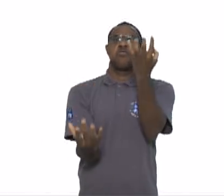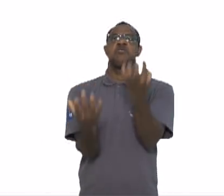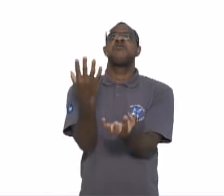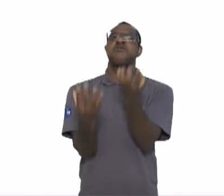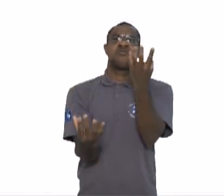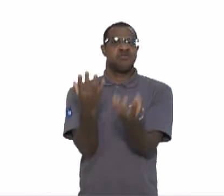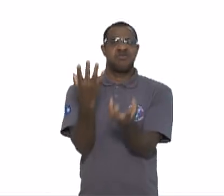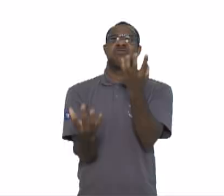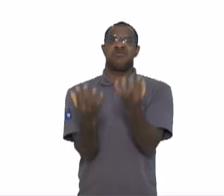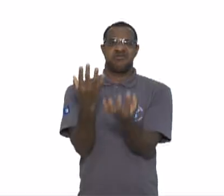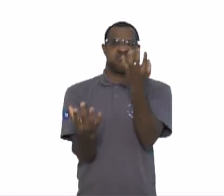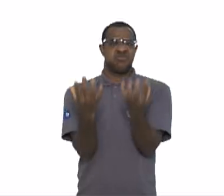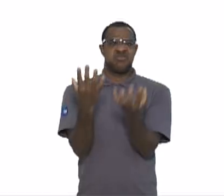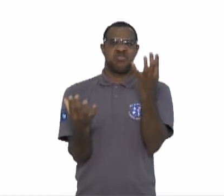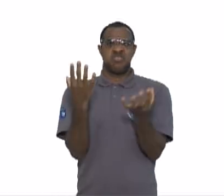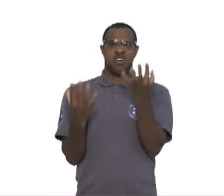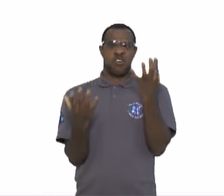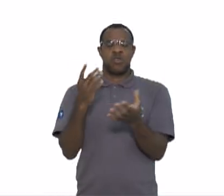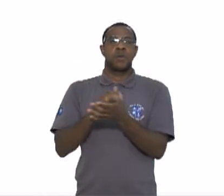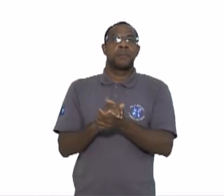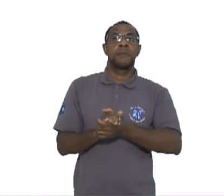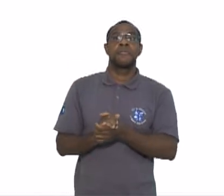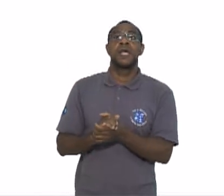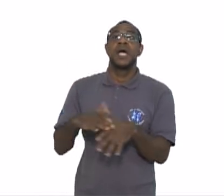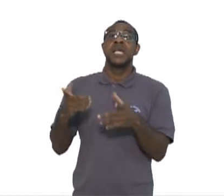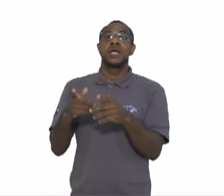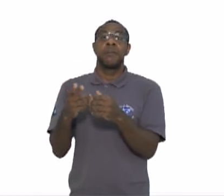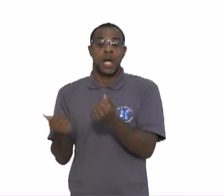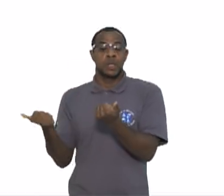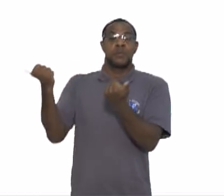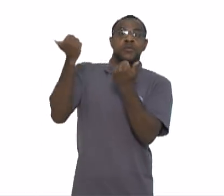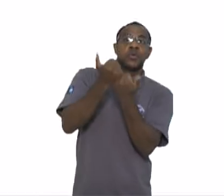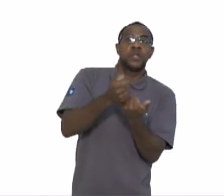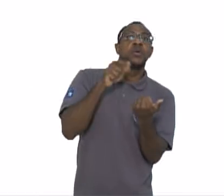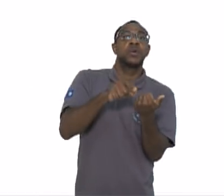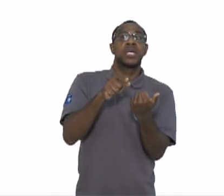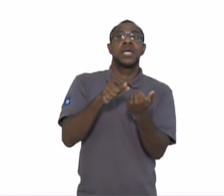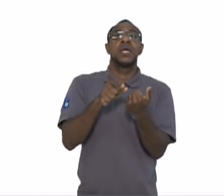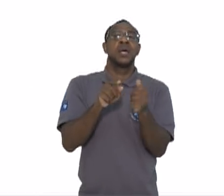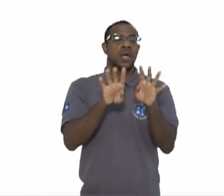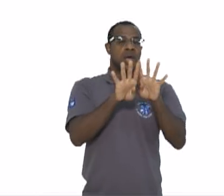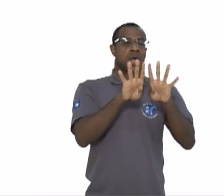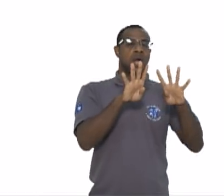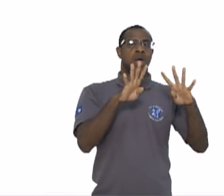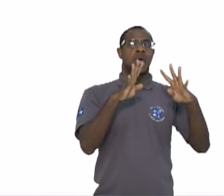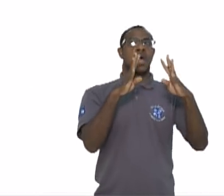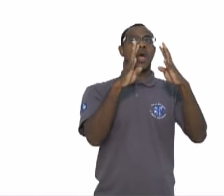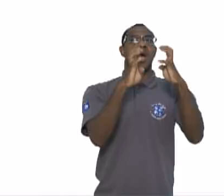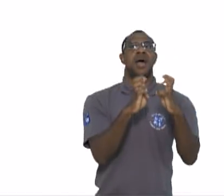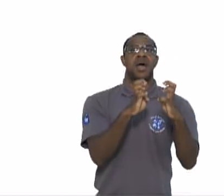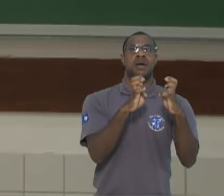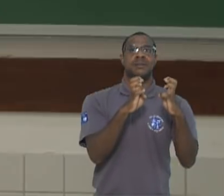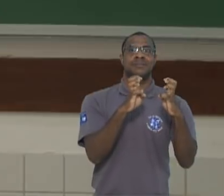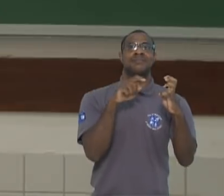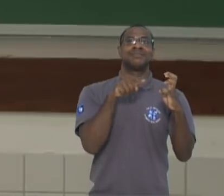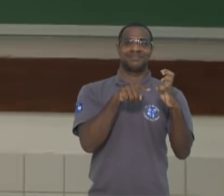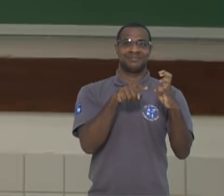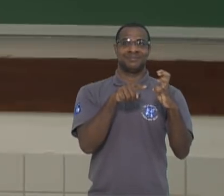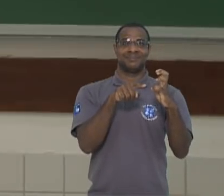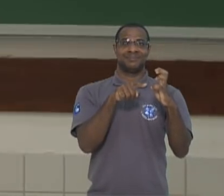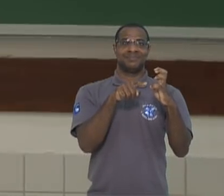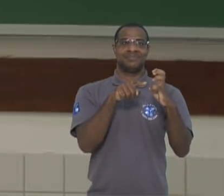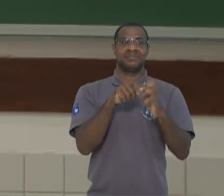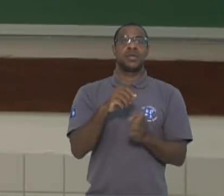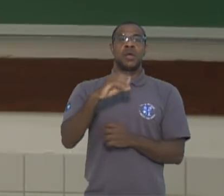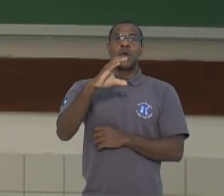visitação. Para substituí-lo, foi criado, né, construído o Coliseu, que é um dos lugares mais visitados de Roma. Então, o Circo